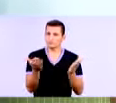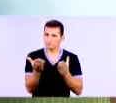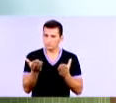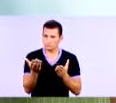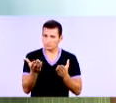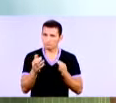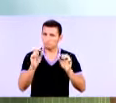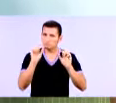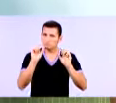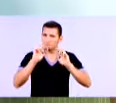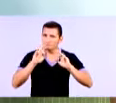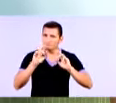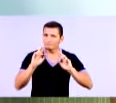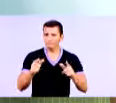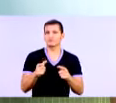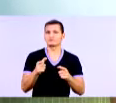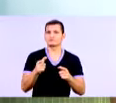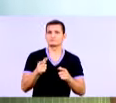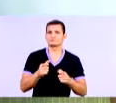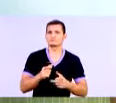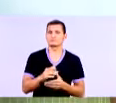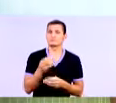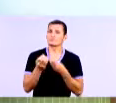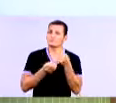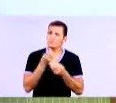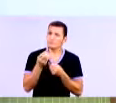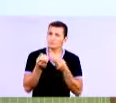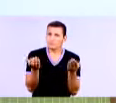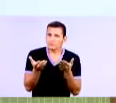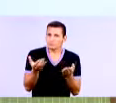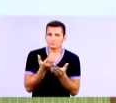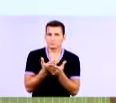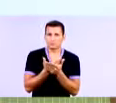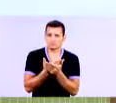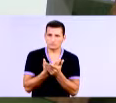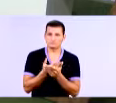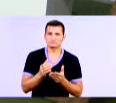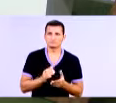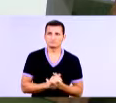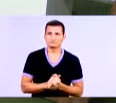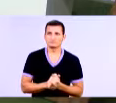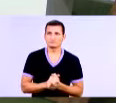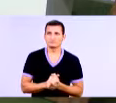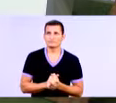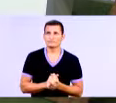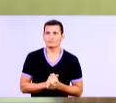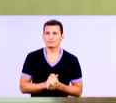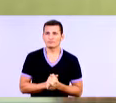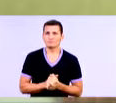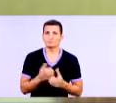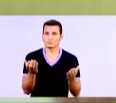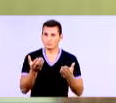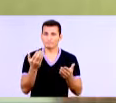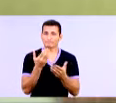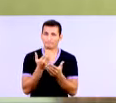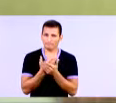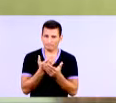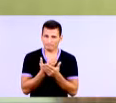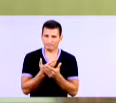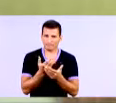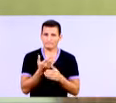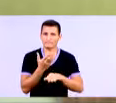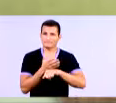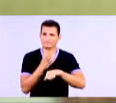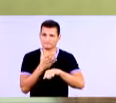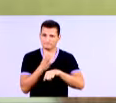forma um pouco diferente. Como é que nós pretendemos trabalhar para essa aula, professor Fábio? Hoje nós vamos ter uma atividade prática, utilizando um